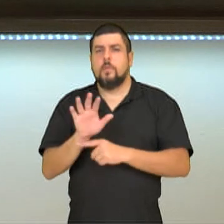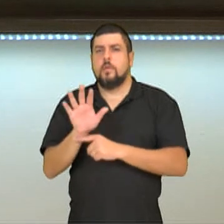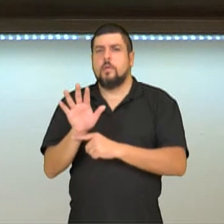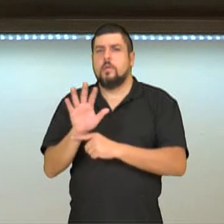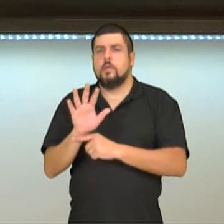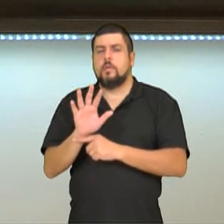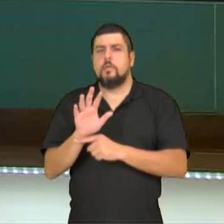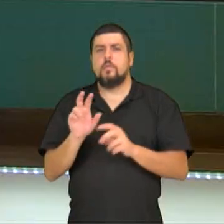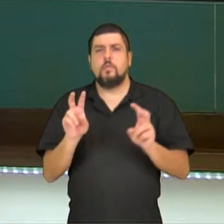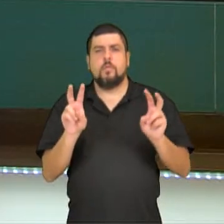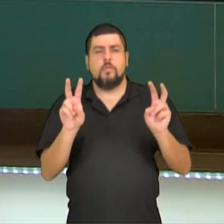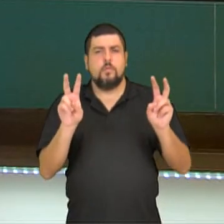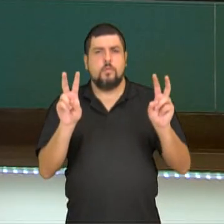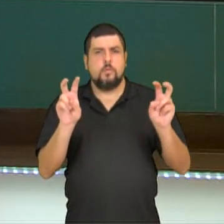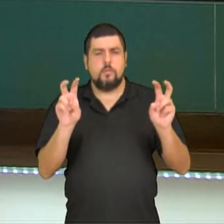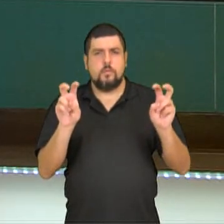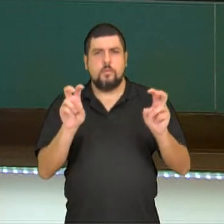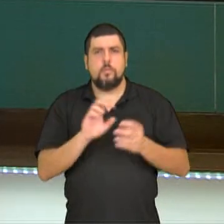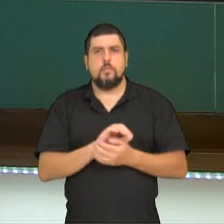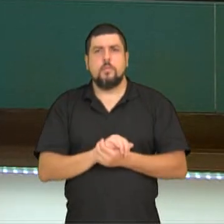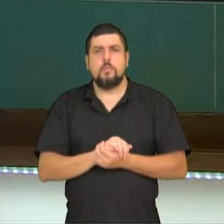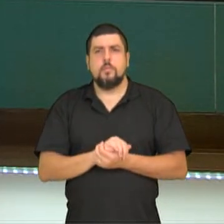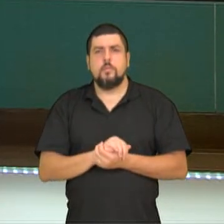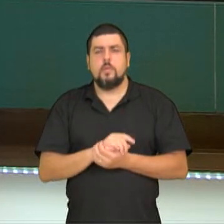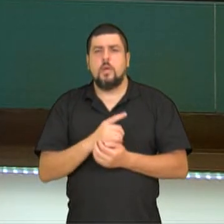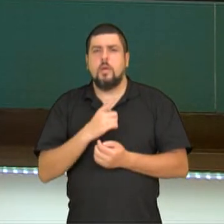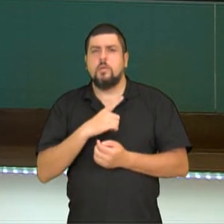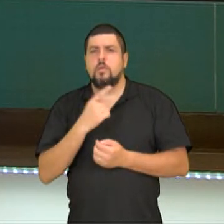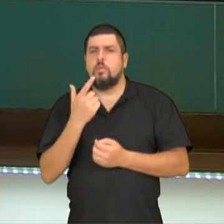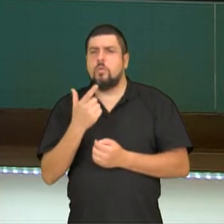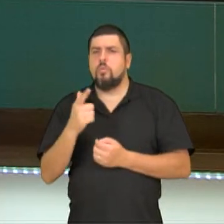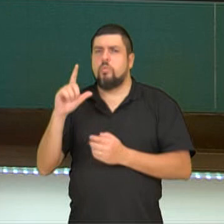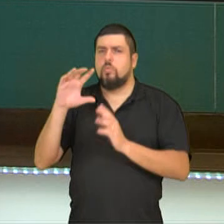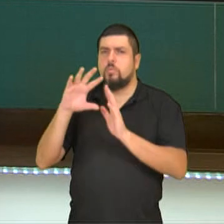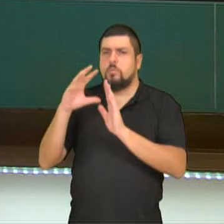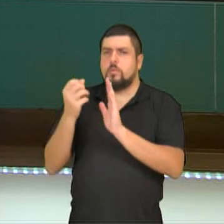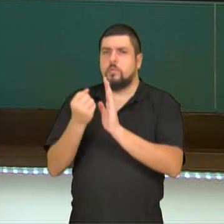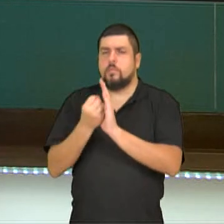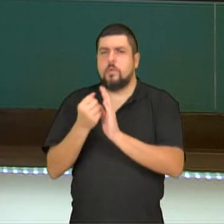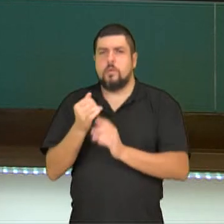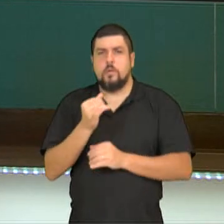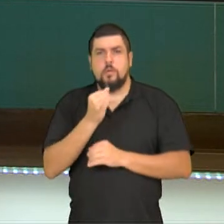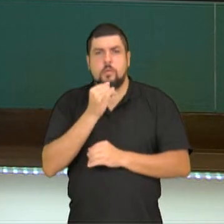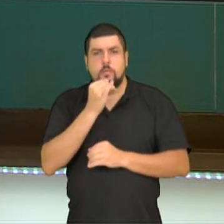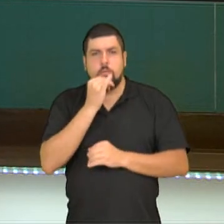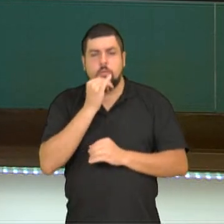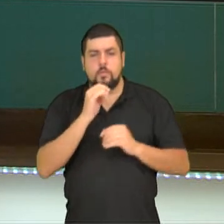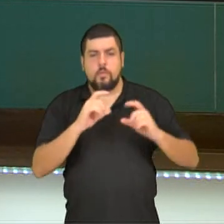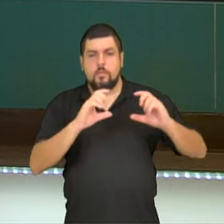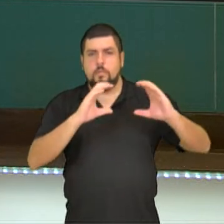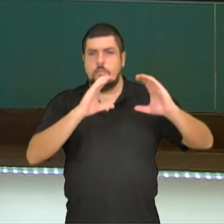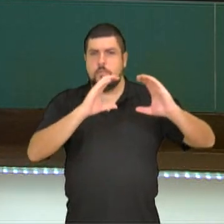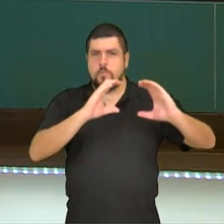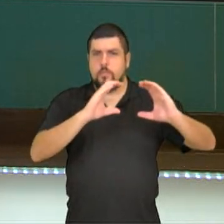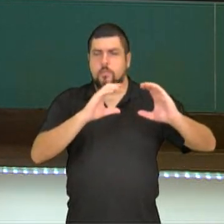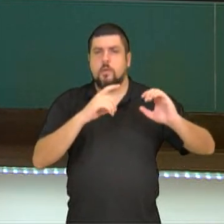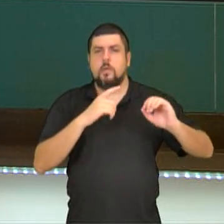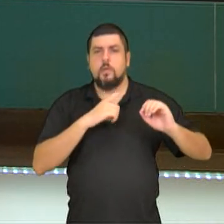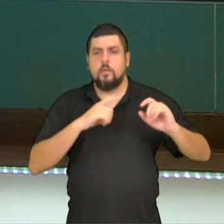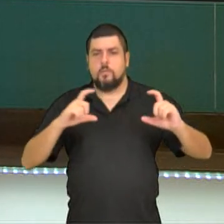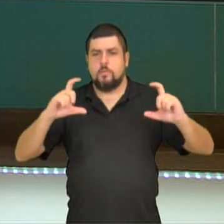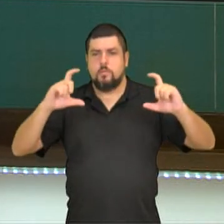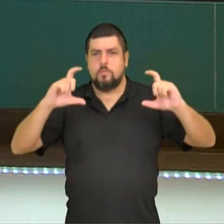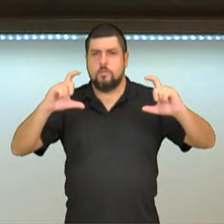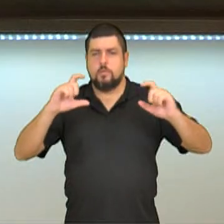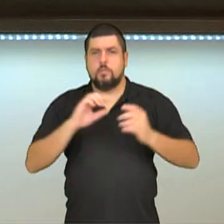vídeo, o que nós vimos? Vimos que existem outros sinais de associação, por exemplo, além do parênteses, tem o parênteses e tem o